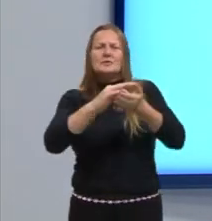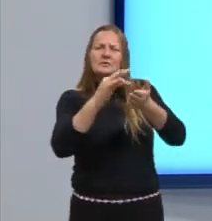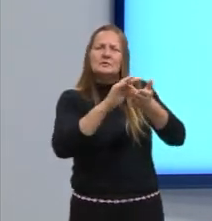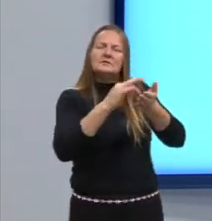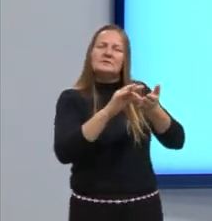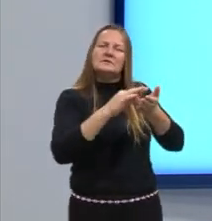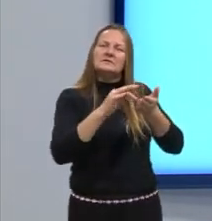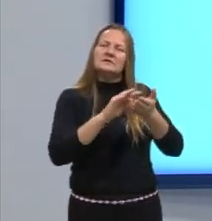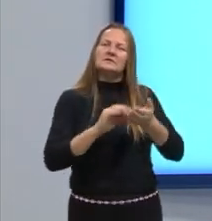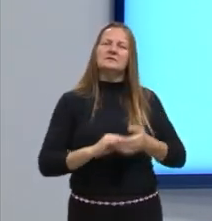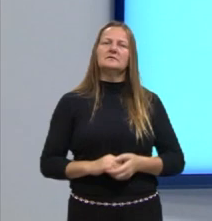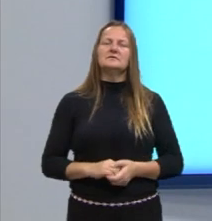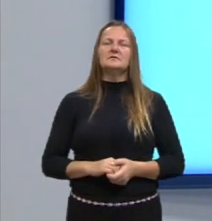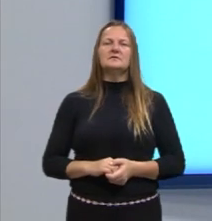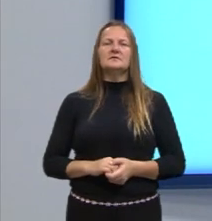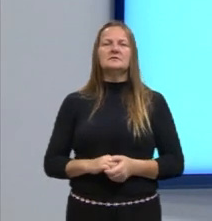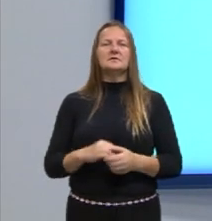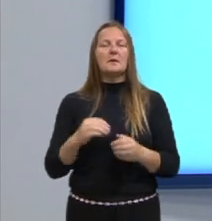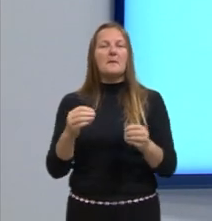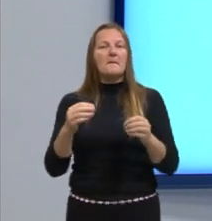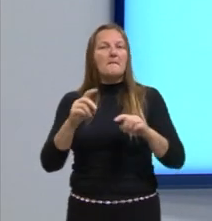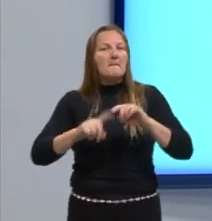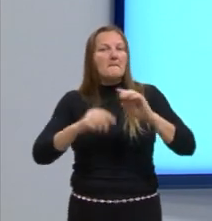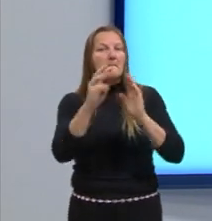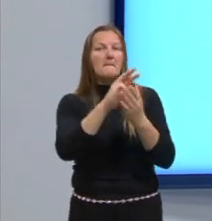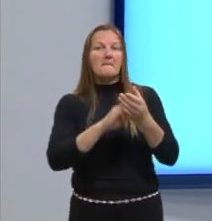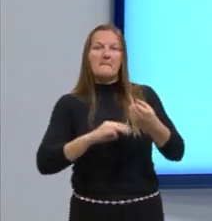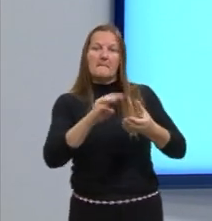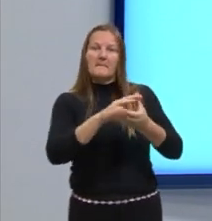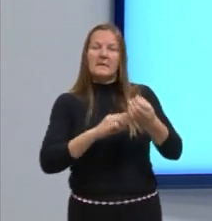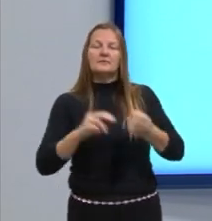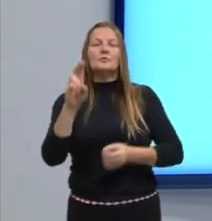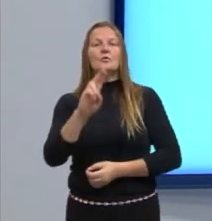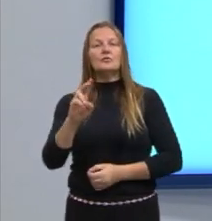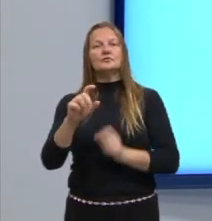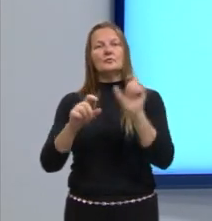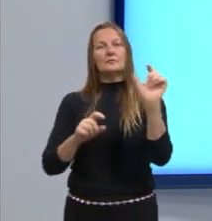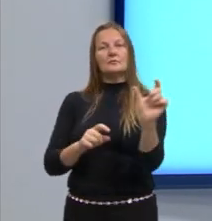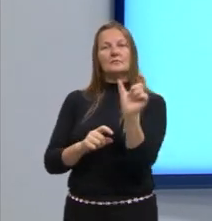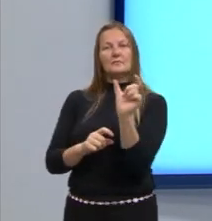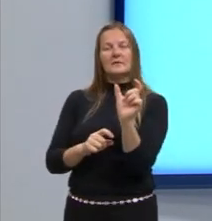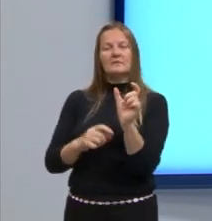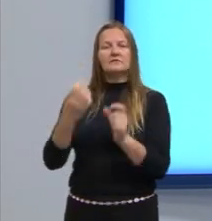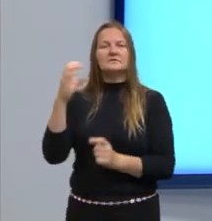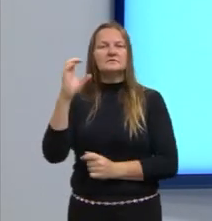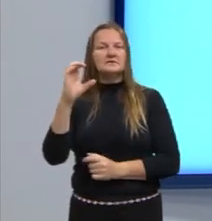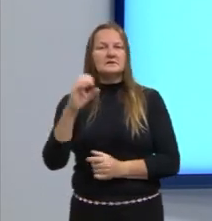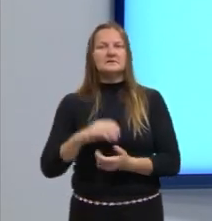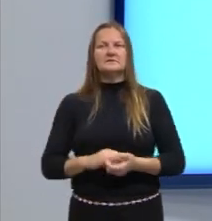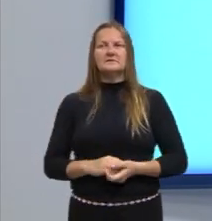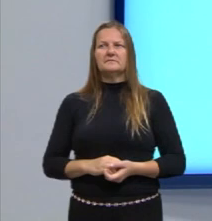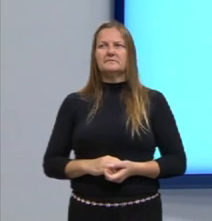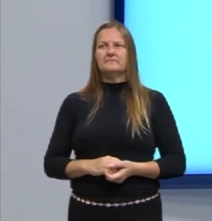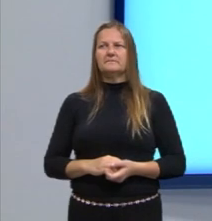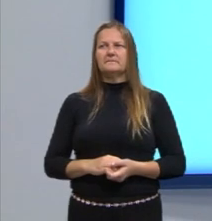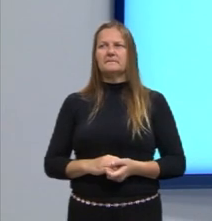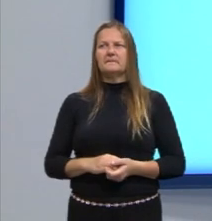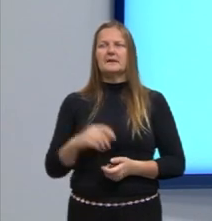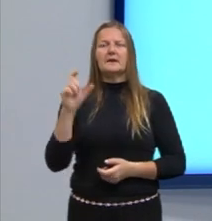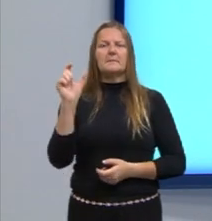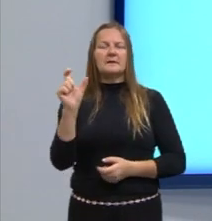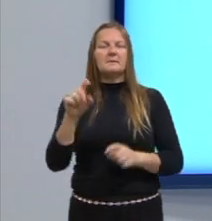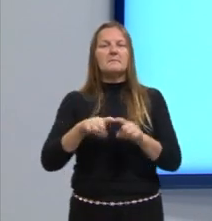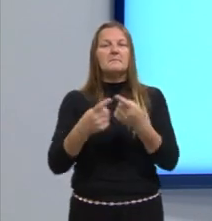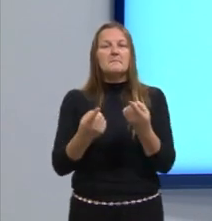enfim procedimentos que usam termos científicos como o termo da física quântica